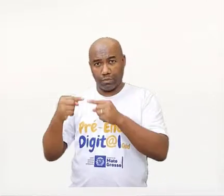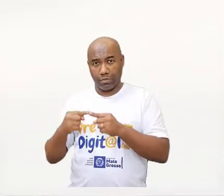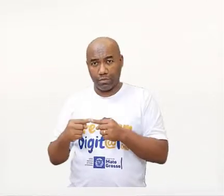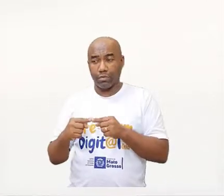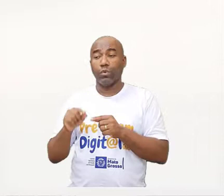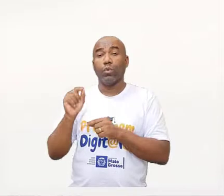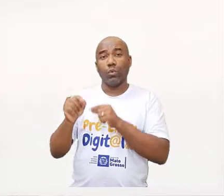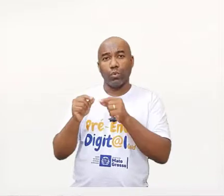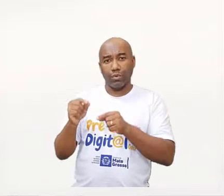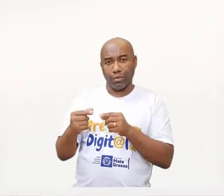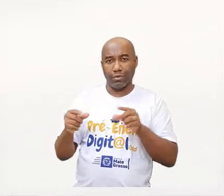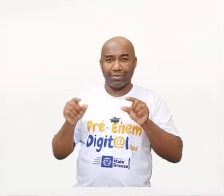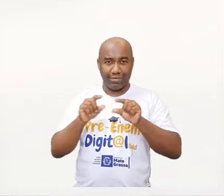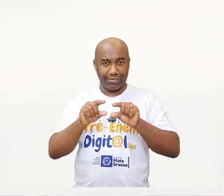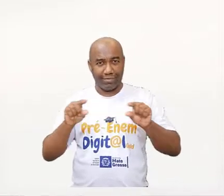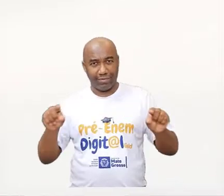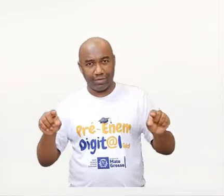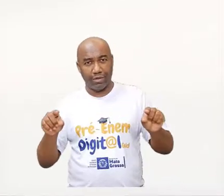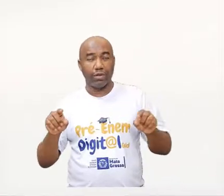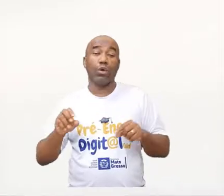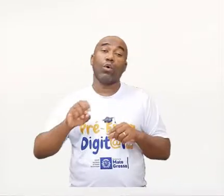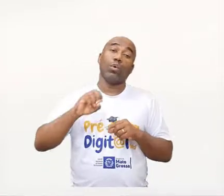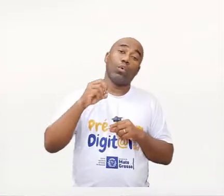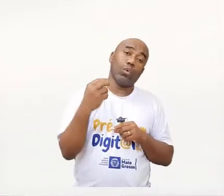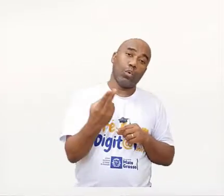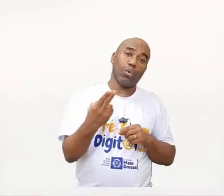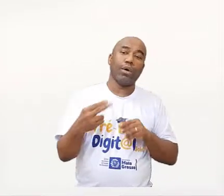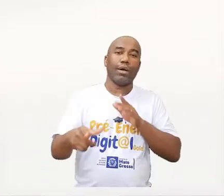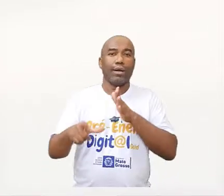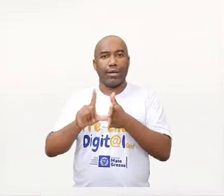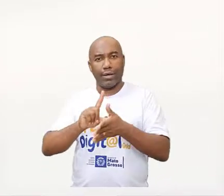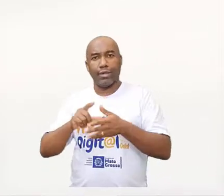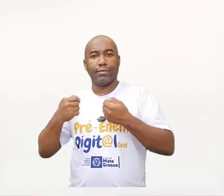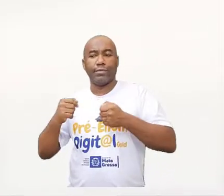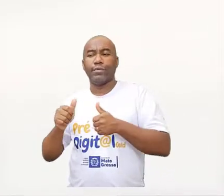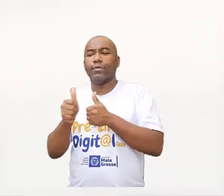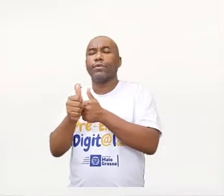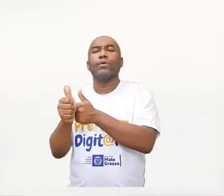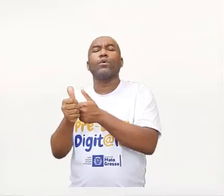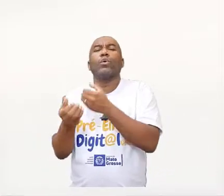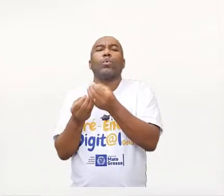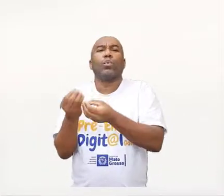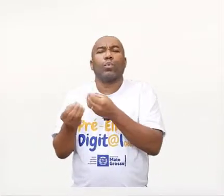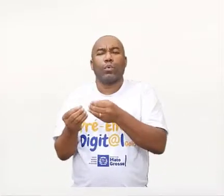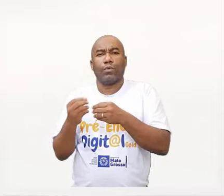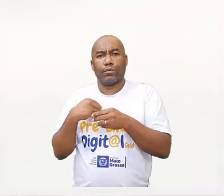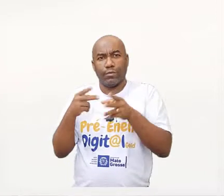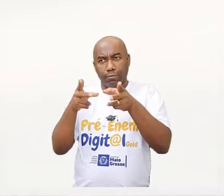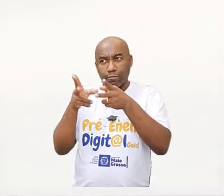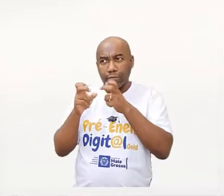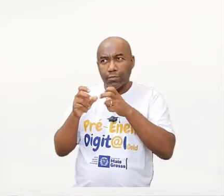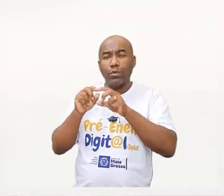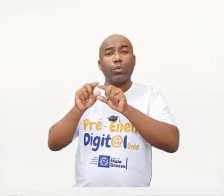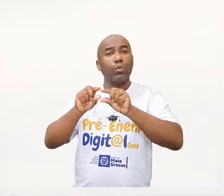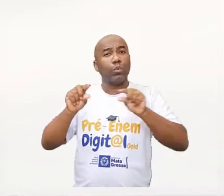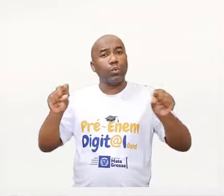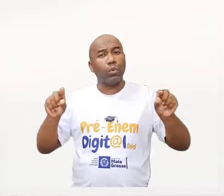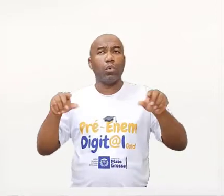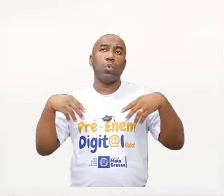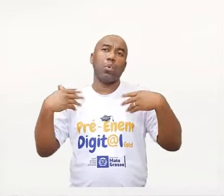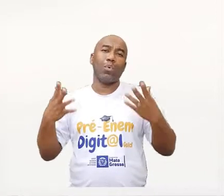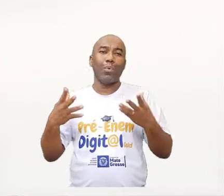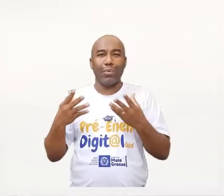ou, na maioria das vezes, o que as pessoas fazem é levar simplesmente para o